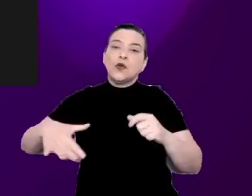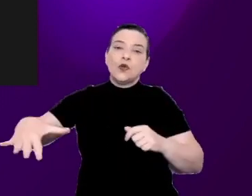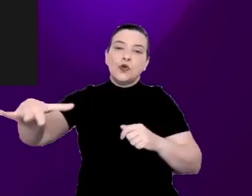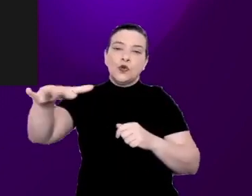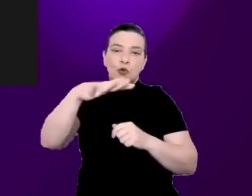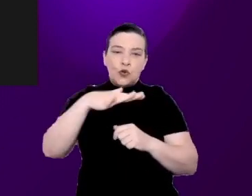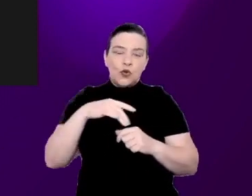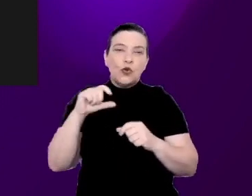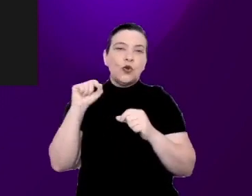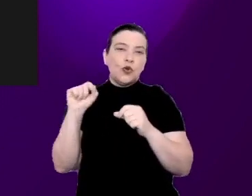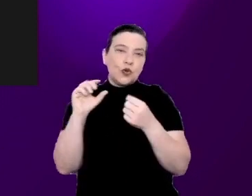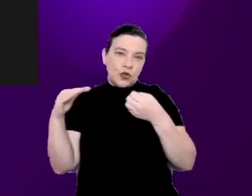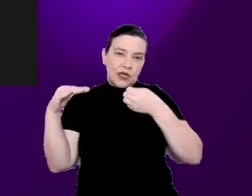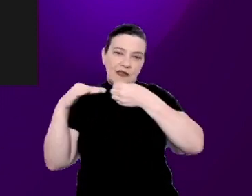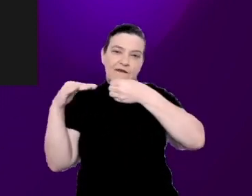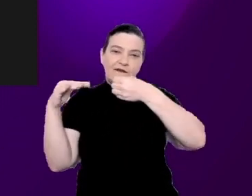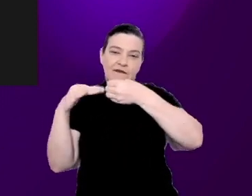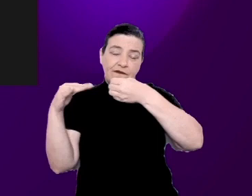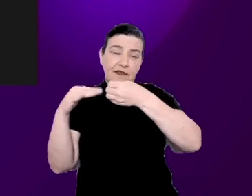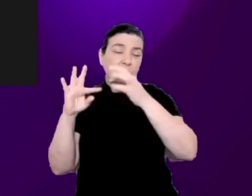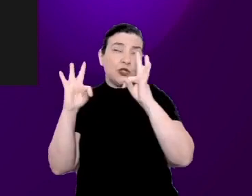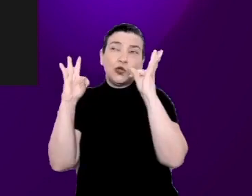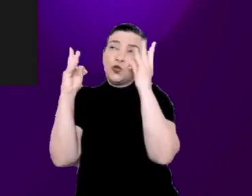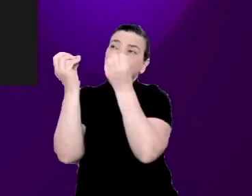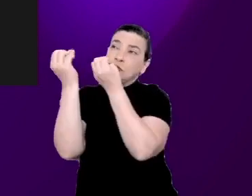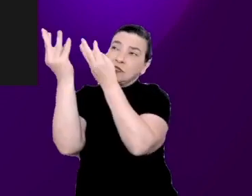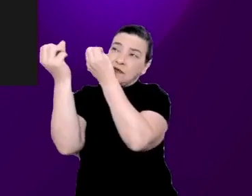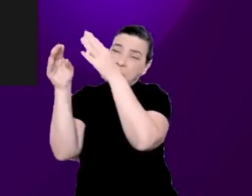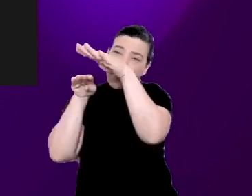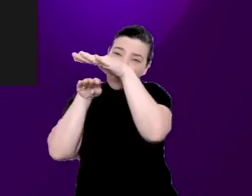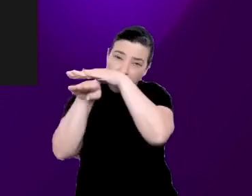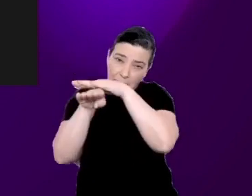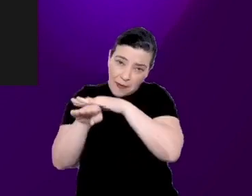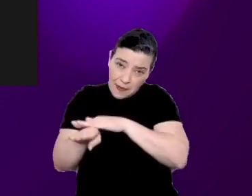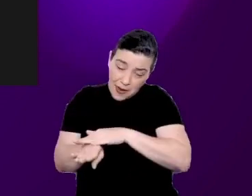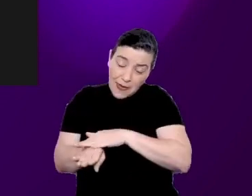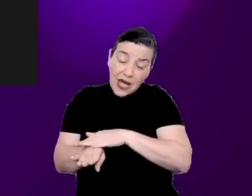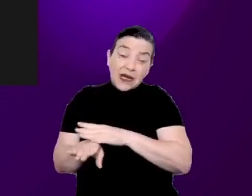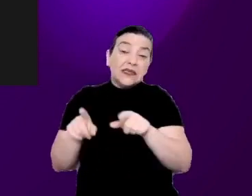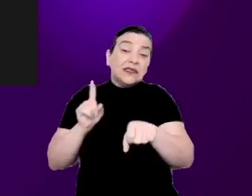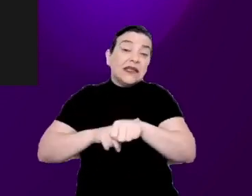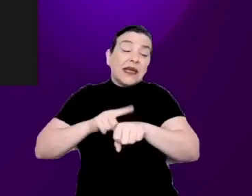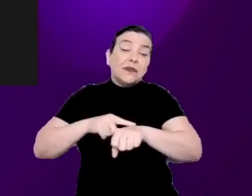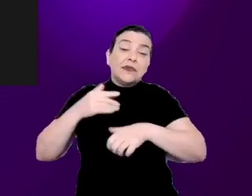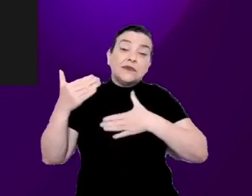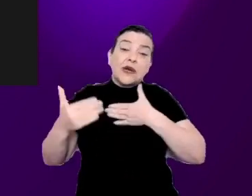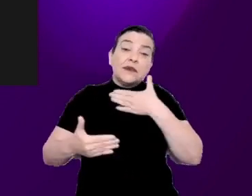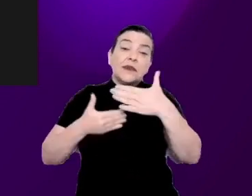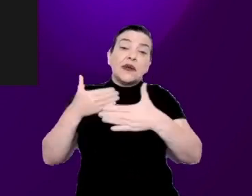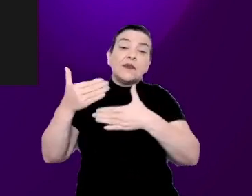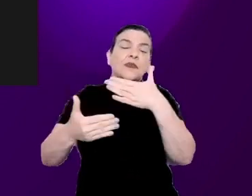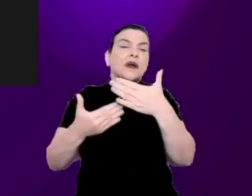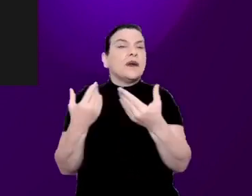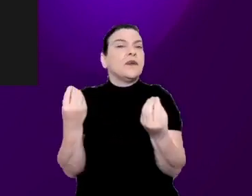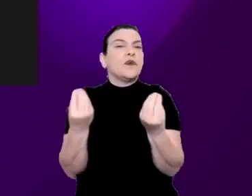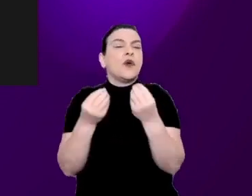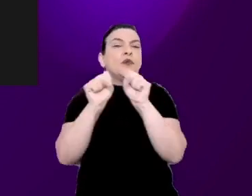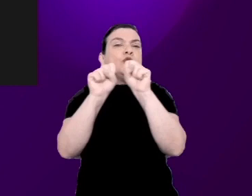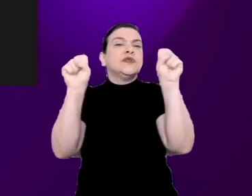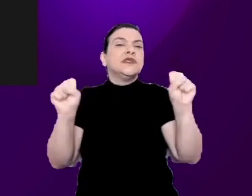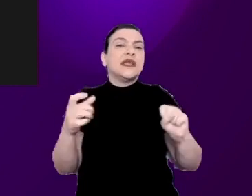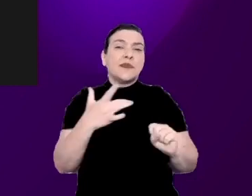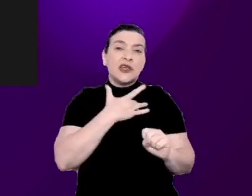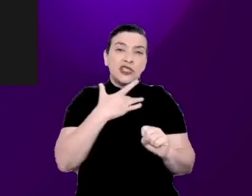com data center, Exadata, em que eu guardo todos os meus arquivos. E com o passar do tempo, porque o sistema de saúde fee-for-service